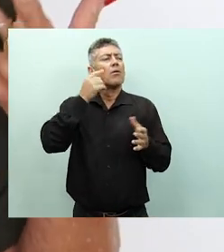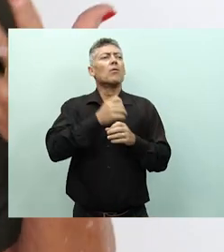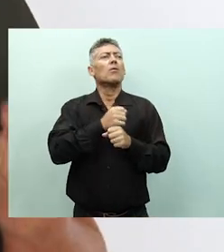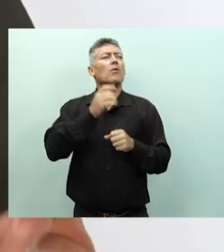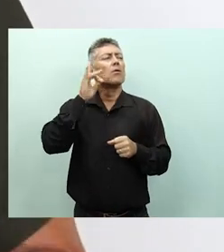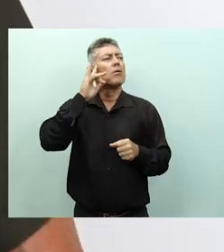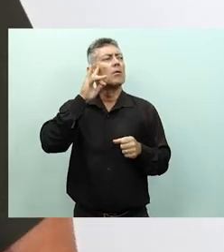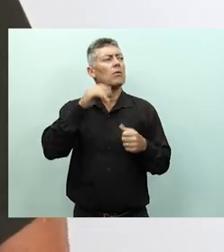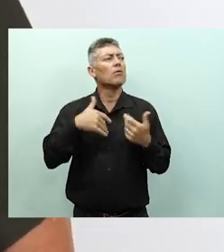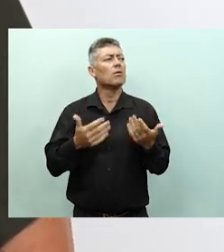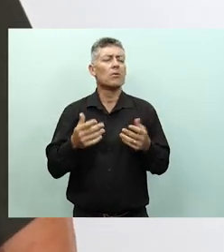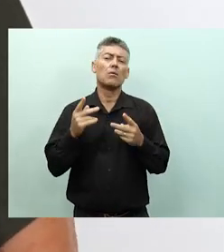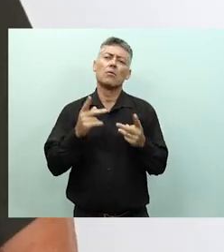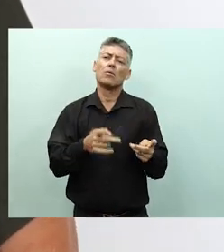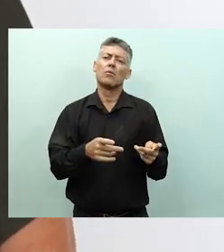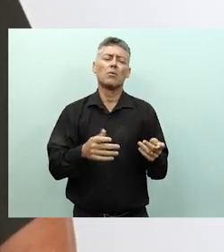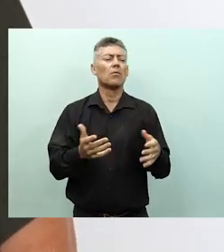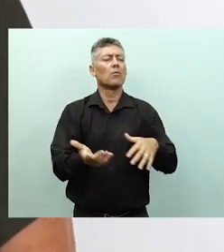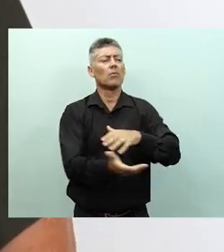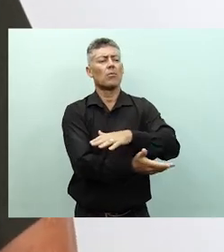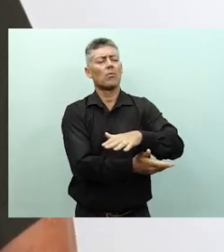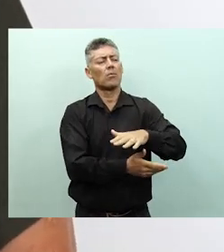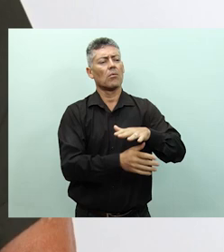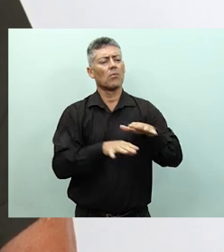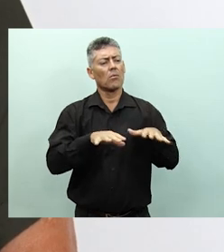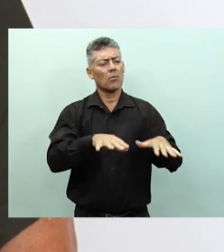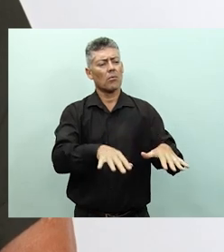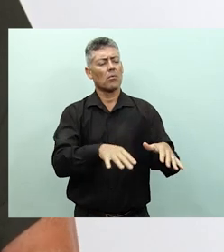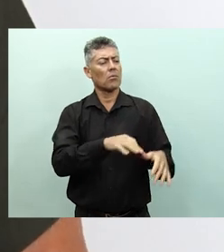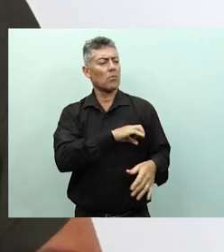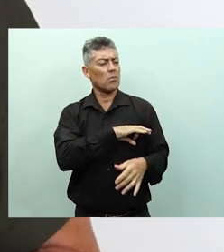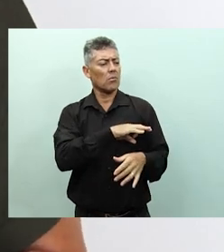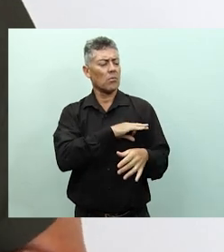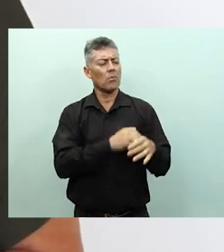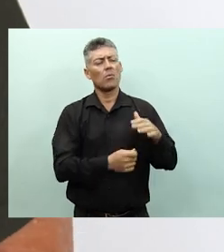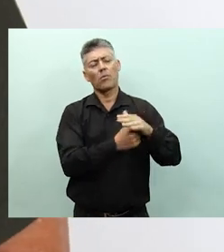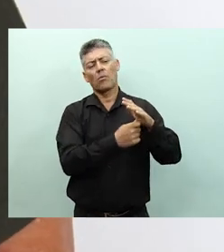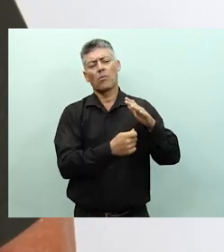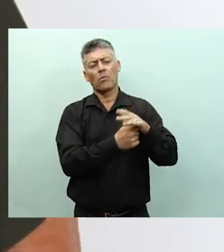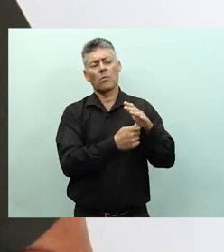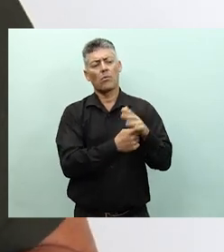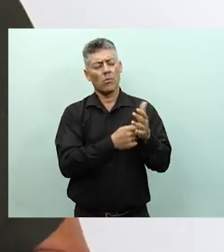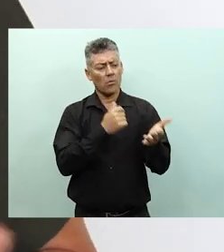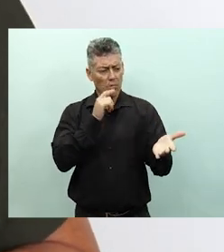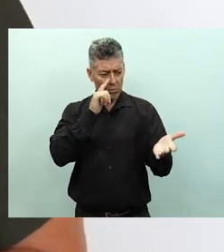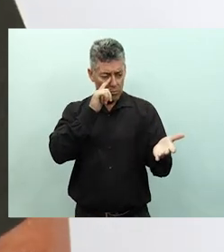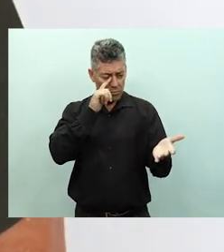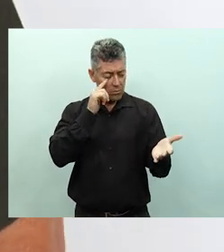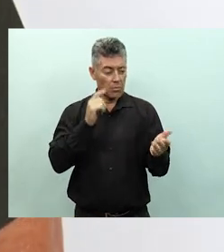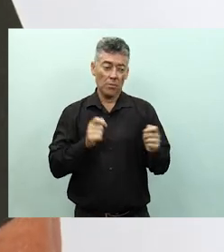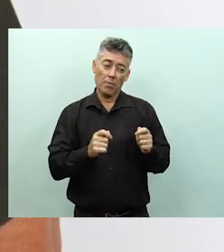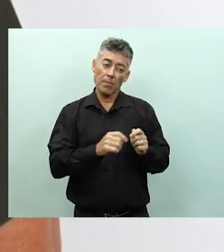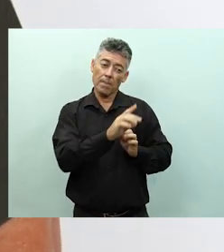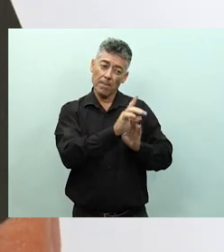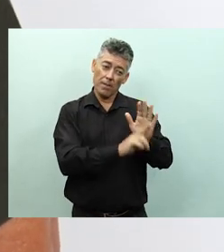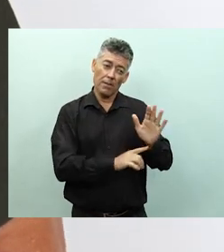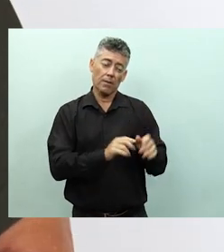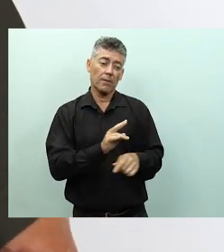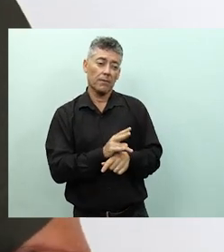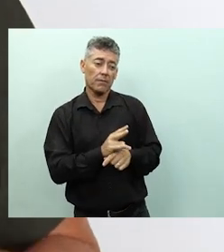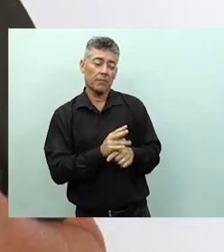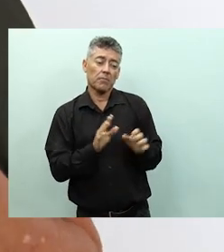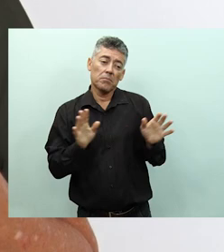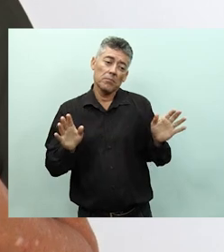nem nada, não lembro. E aí tinha um movimento, os policiais civis estavam reivindicando alguma coisa que eles deviam ter direito, evidentemente. E